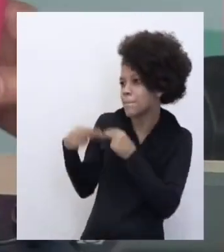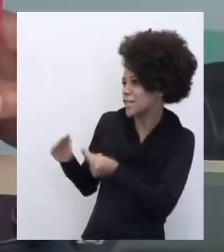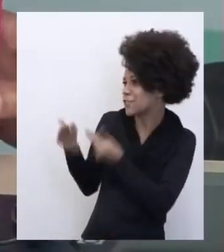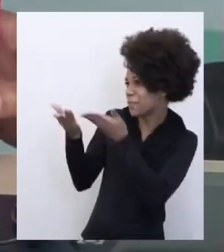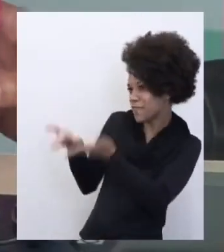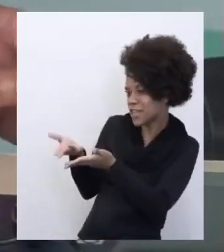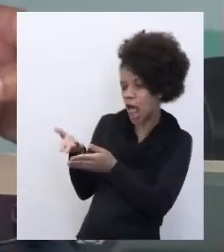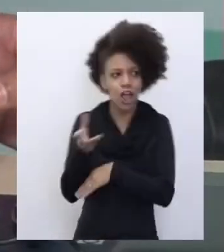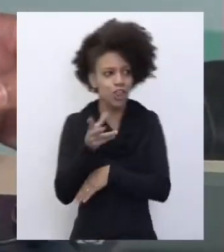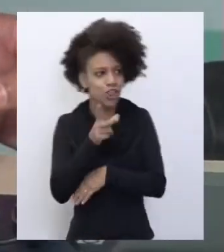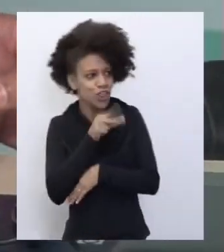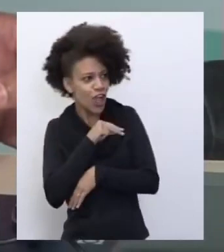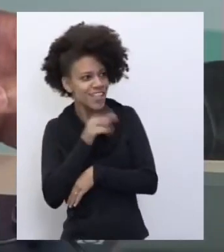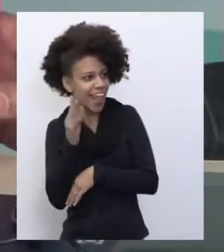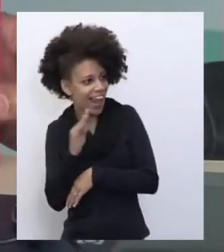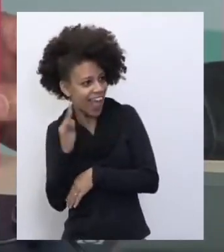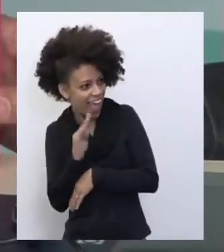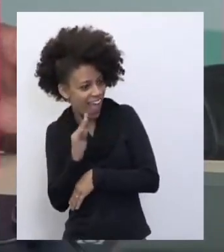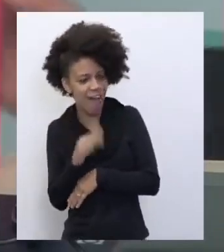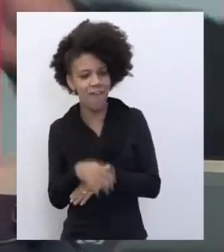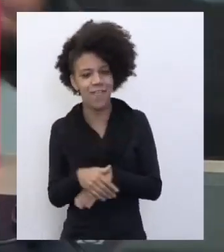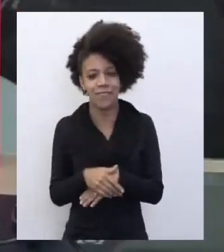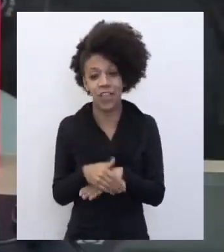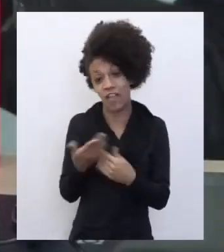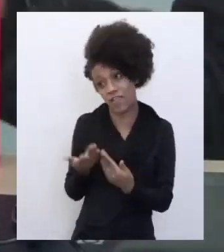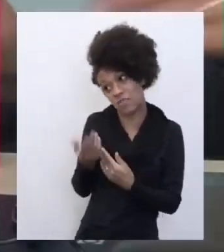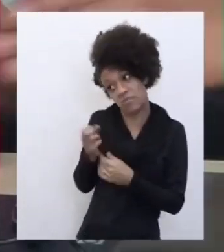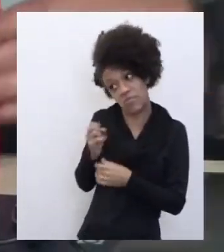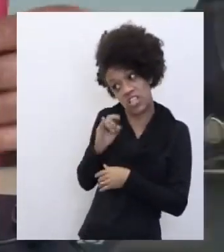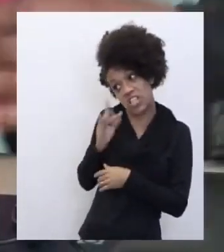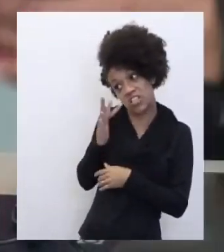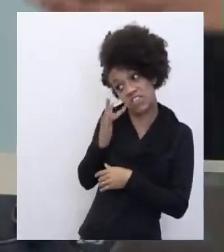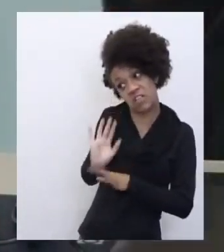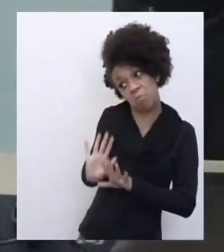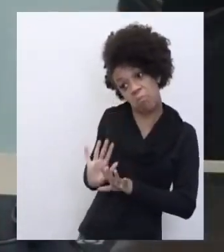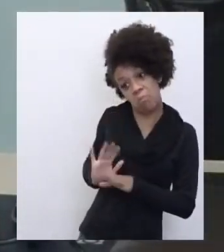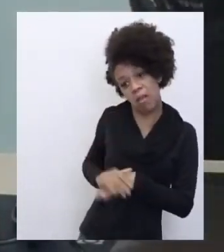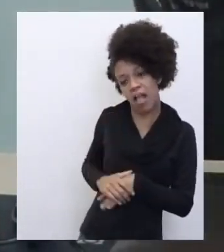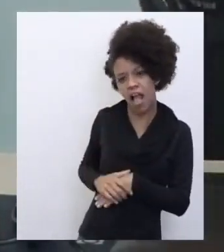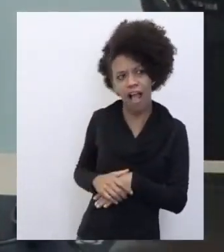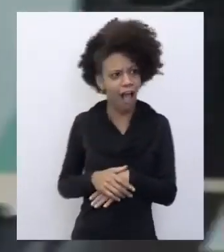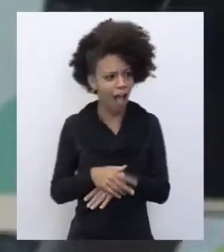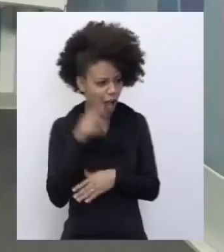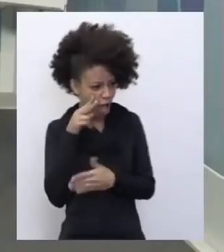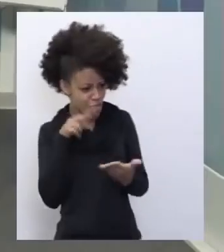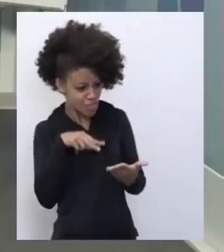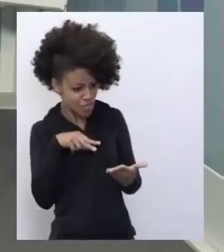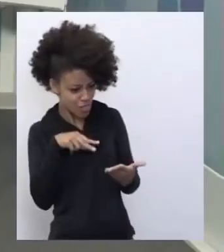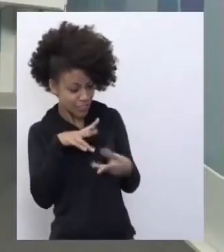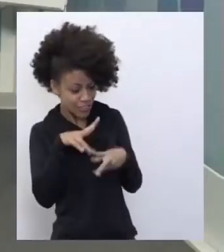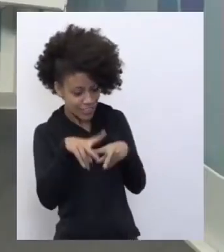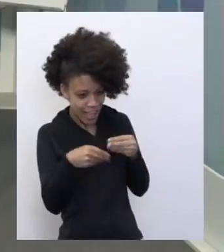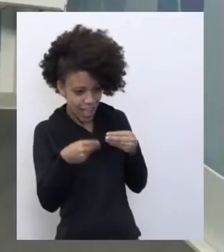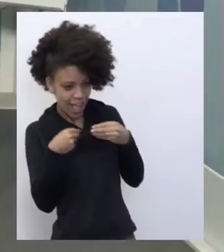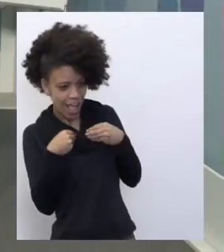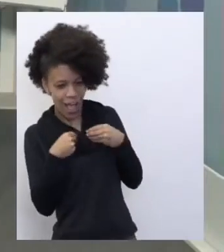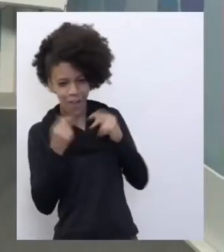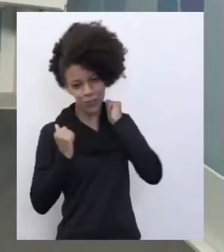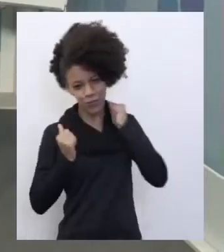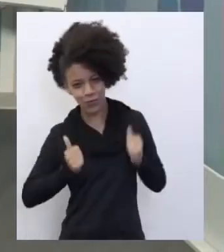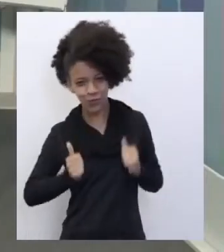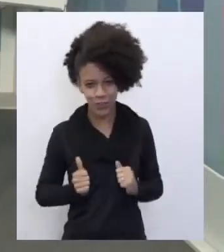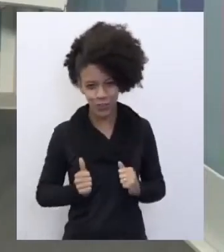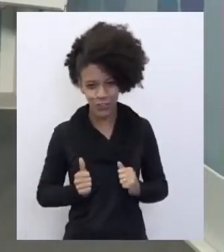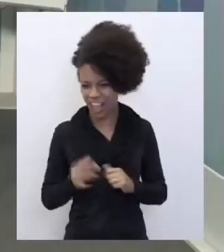você. Nossa, que legal! Veja se você gosta. Deixa eu ver. Olha, já vou tirar e já vou colocar. Ai,